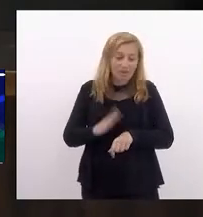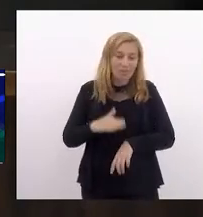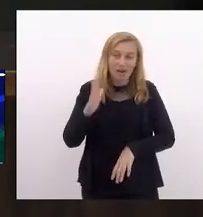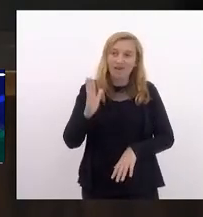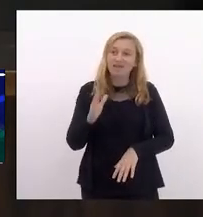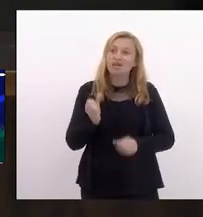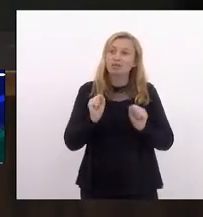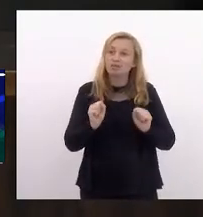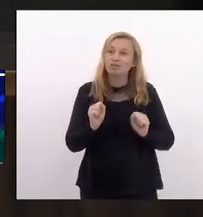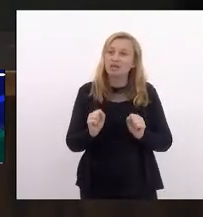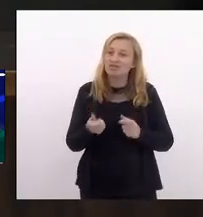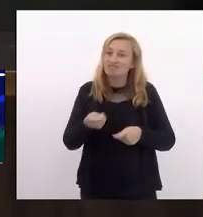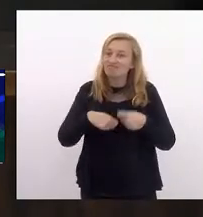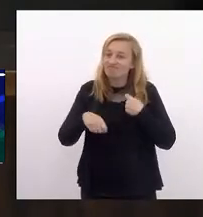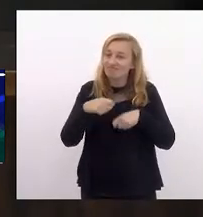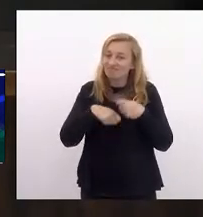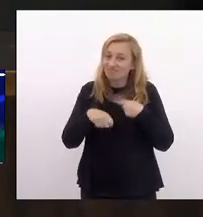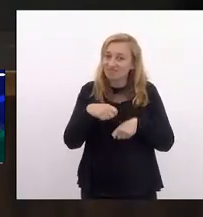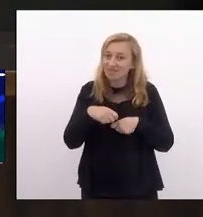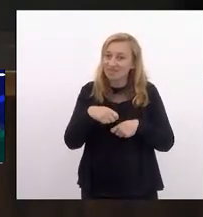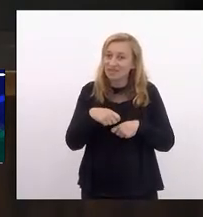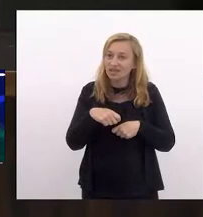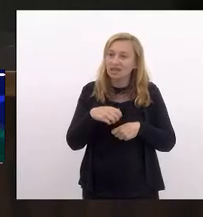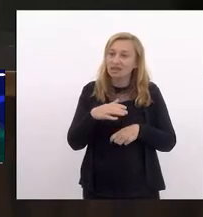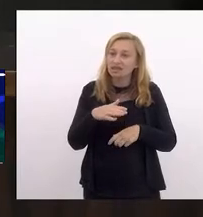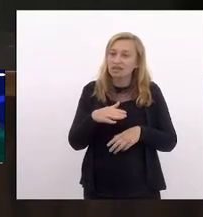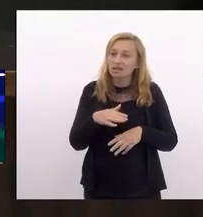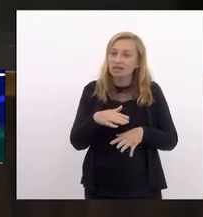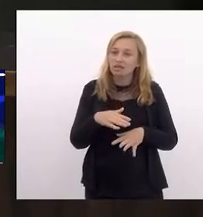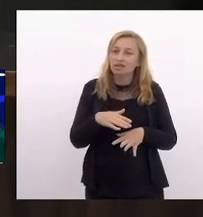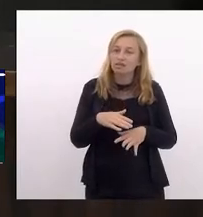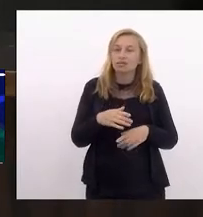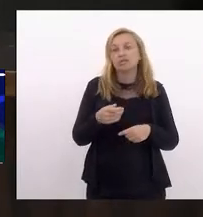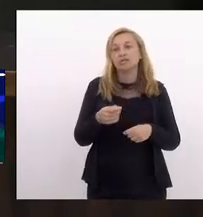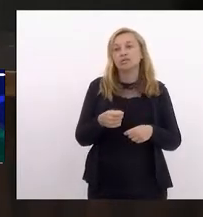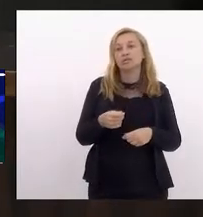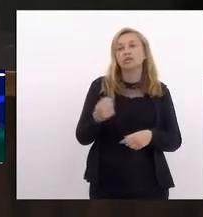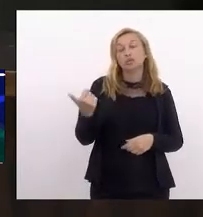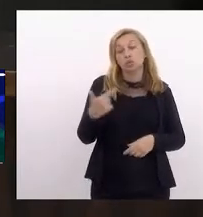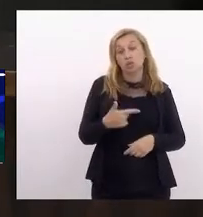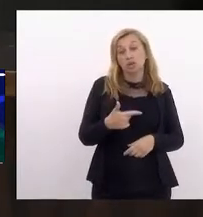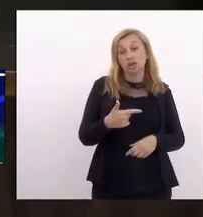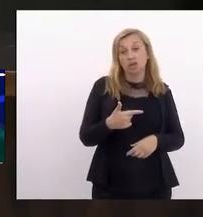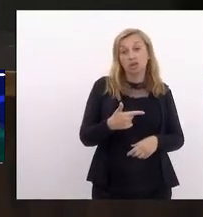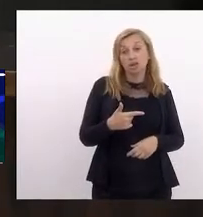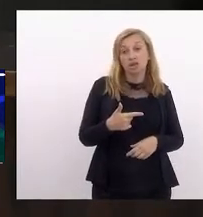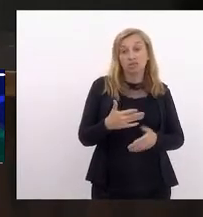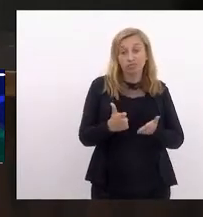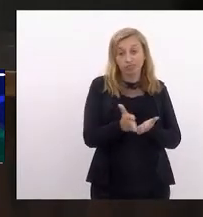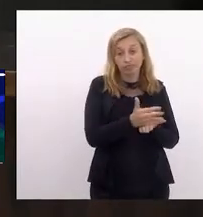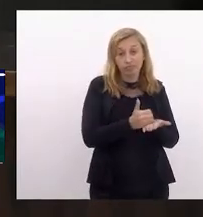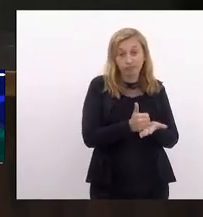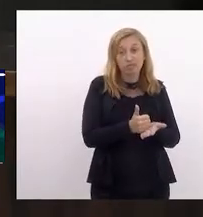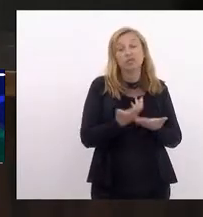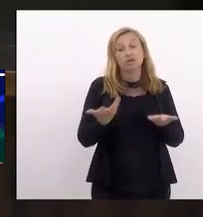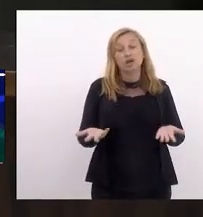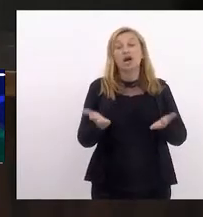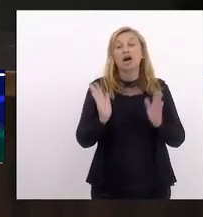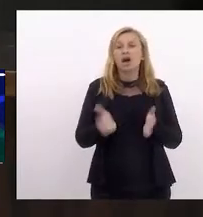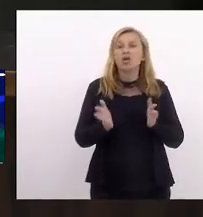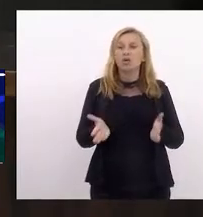que nós pudéssemos negociar ter uma contrapartida para negociar do que mesmo a questão do arrecadação